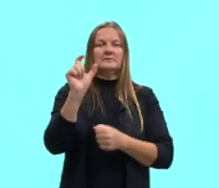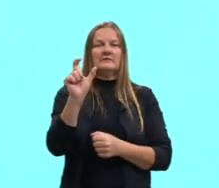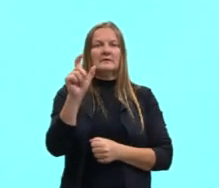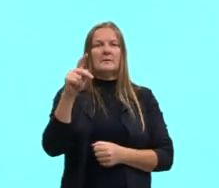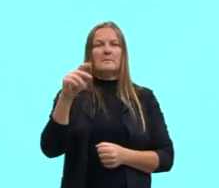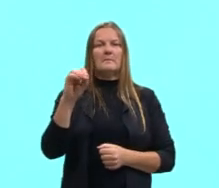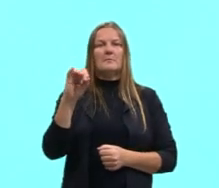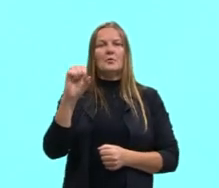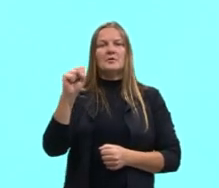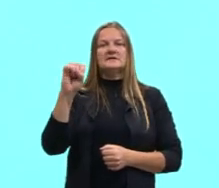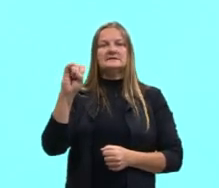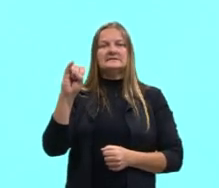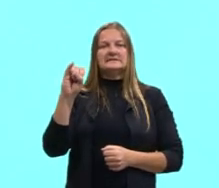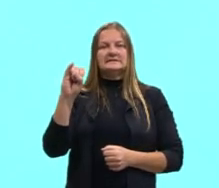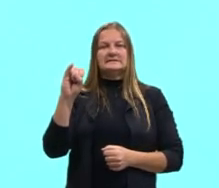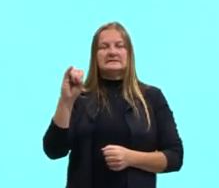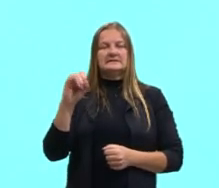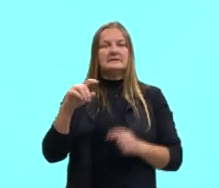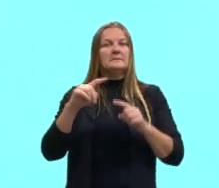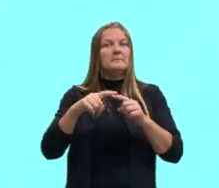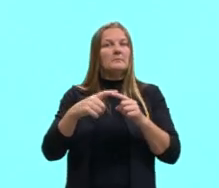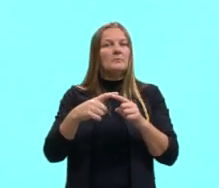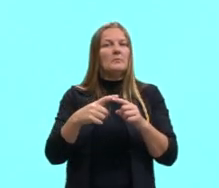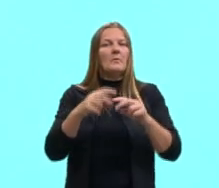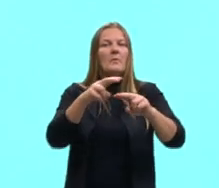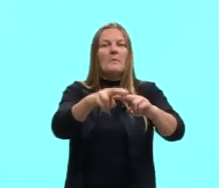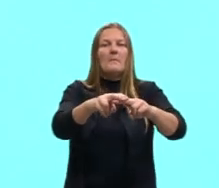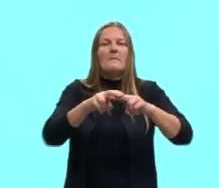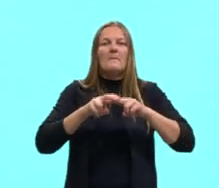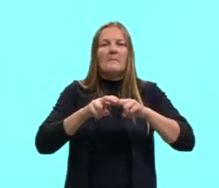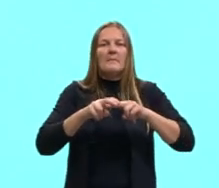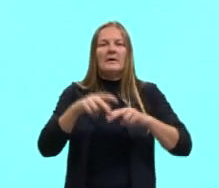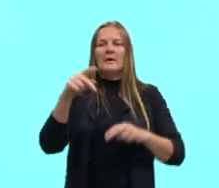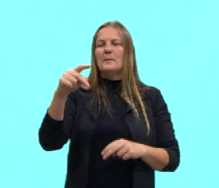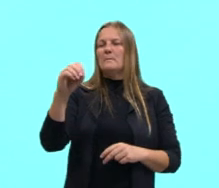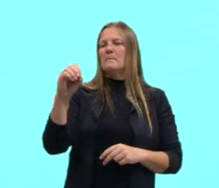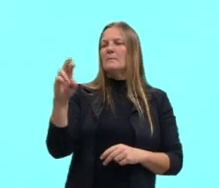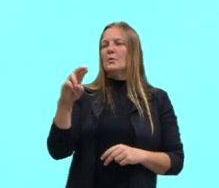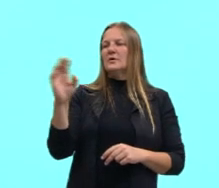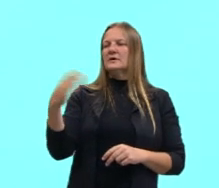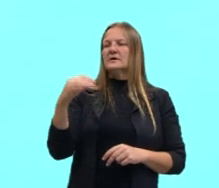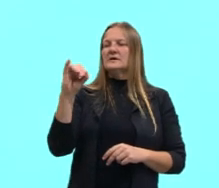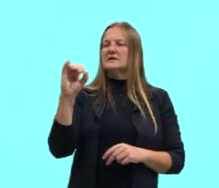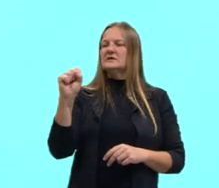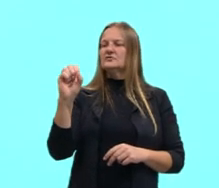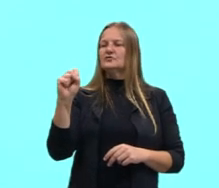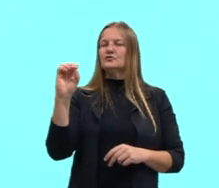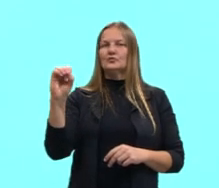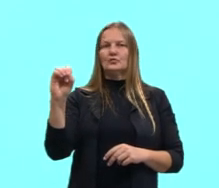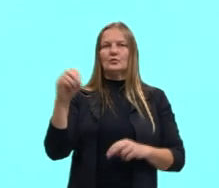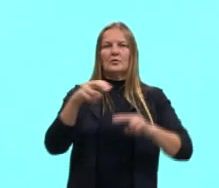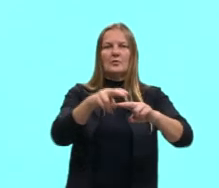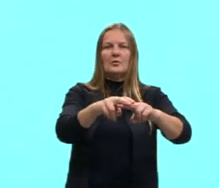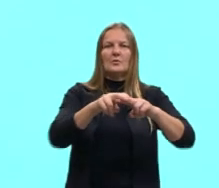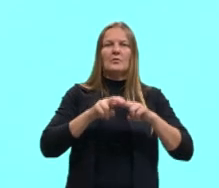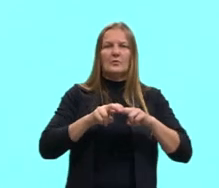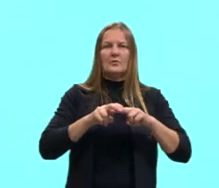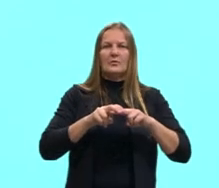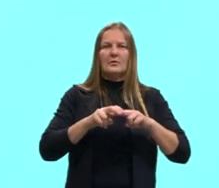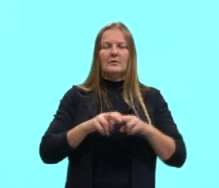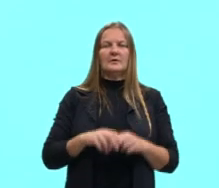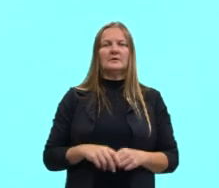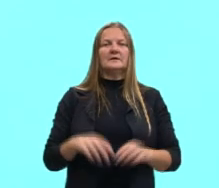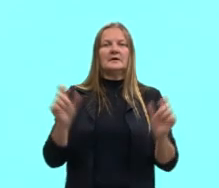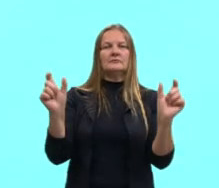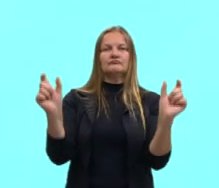em por isso então se eu quero alterar eu quero trocar de lugar né as palavras aqui para reconstruir essa